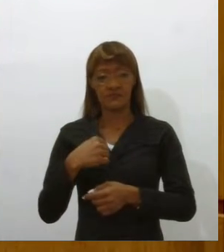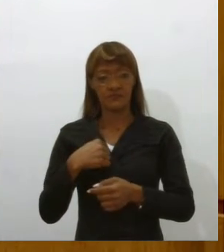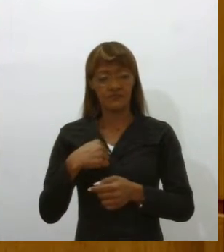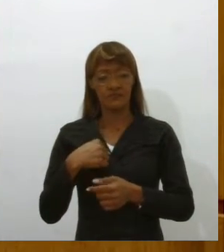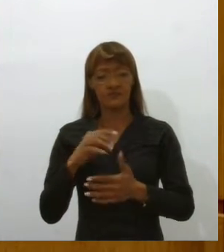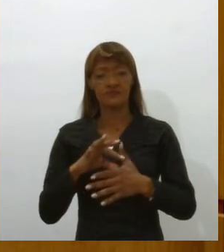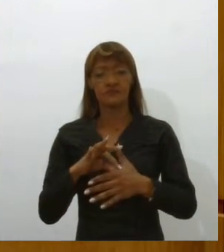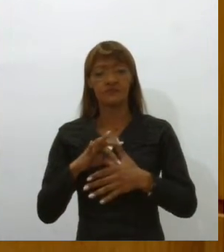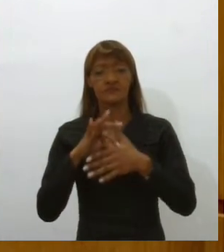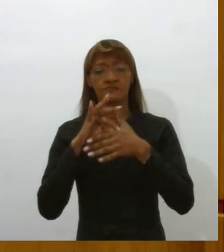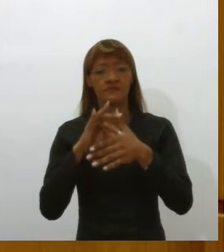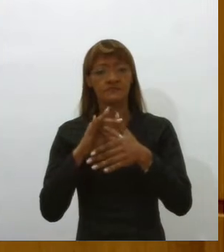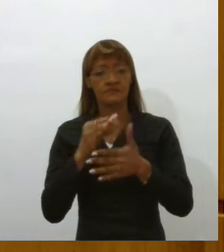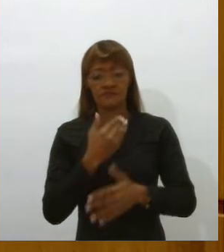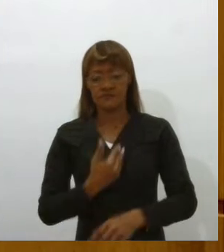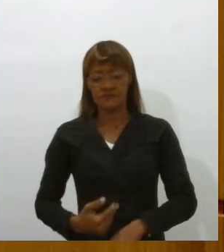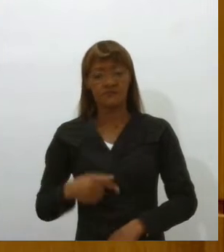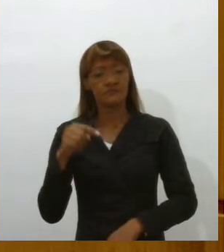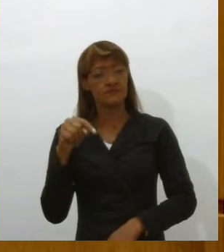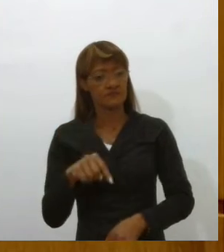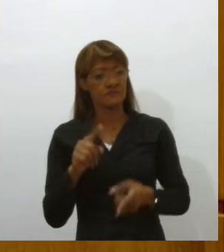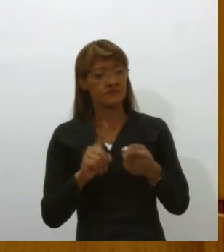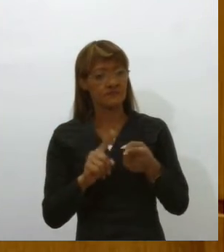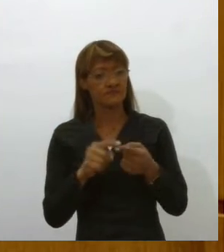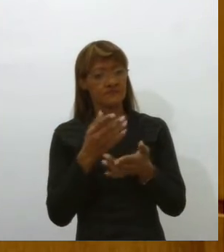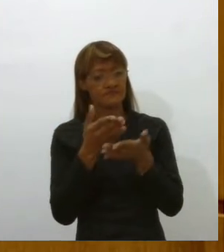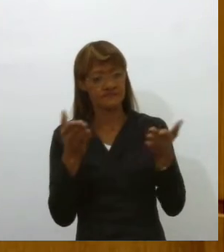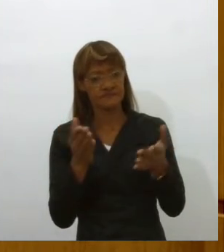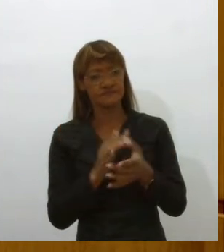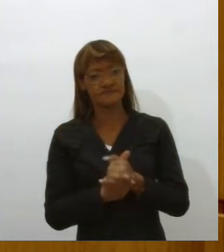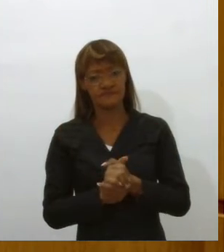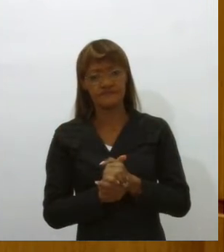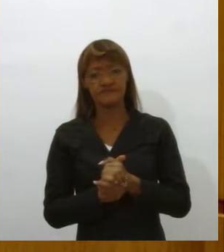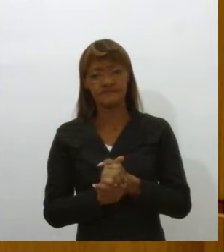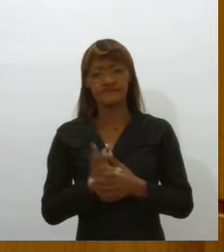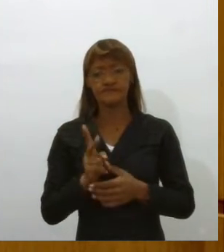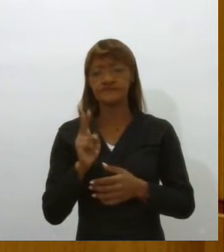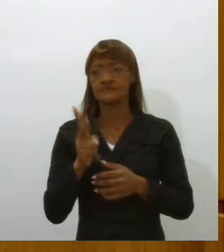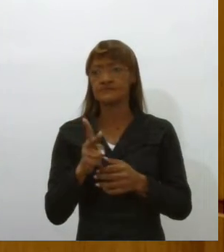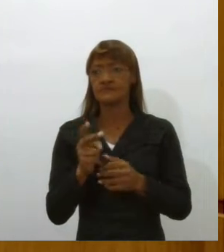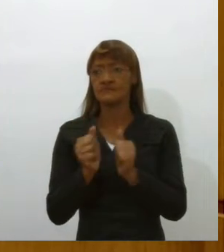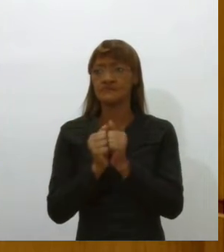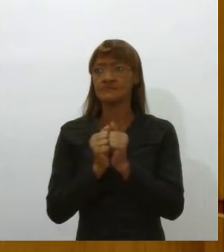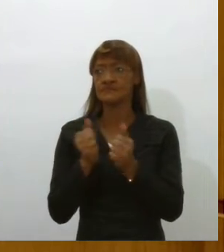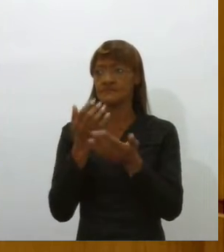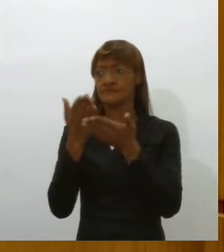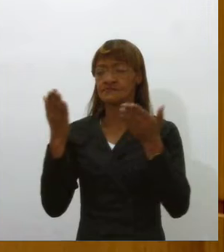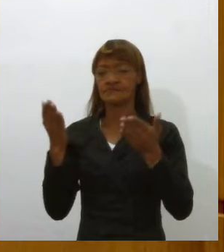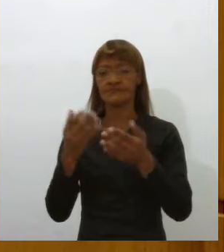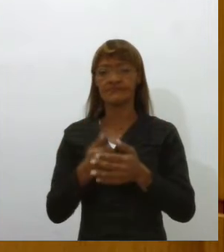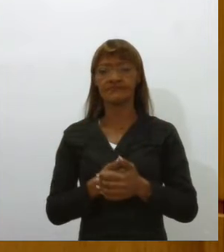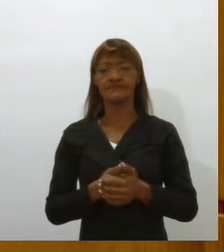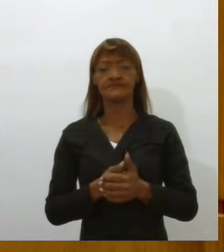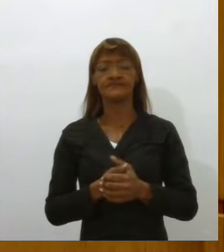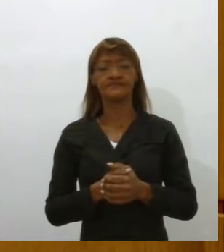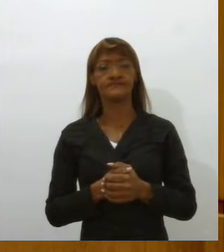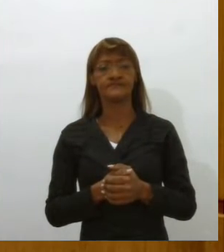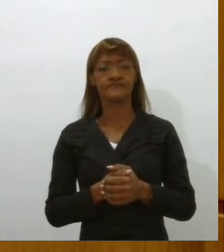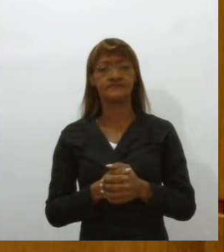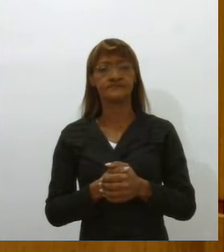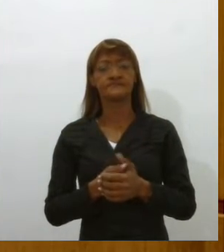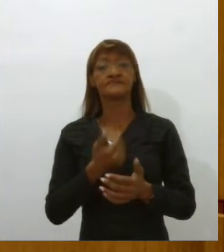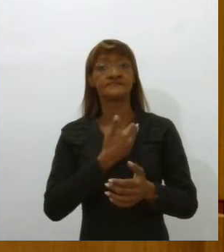aqui, inclusive fazendo política e acompanhando os companheiros por dois governos de Deda e